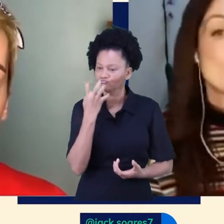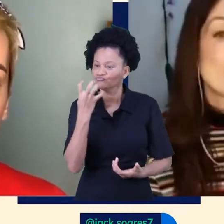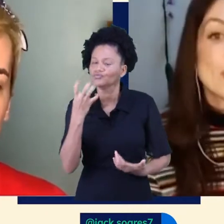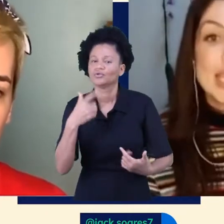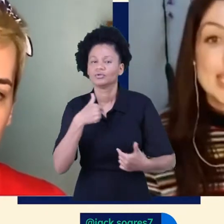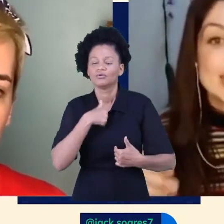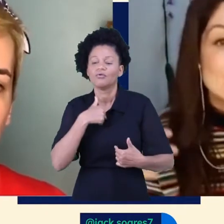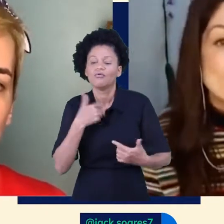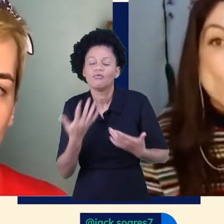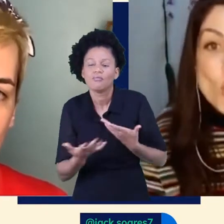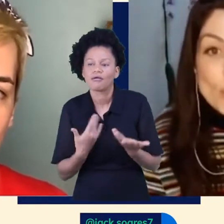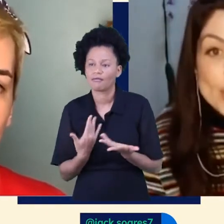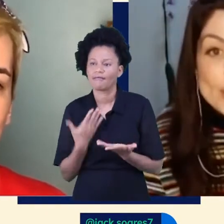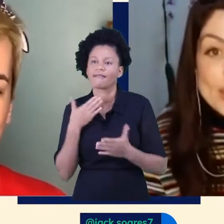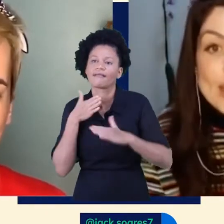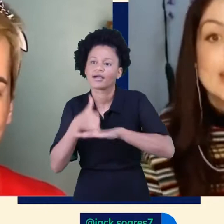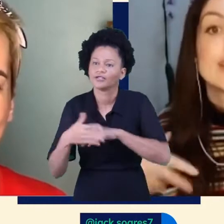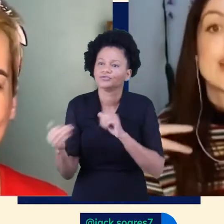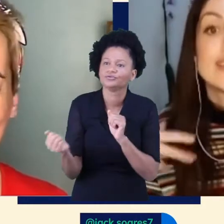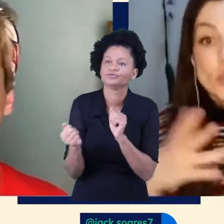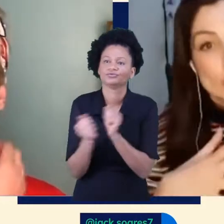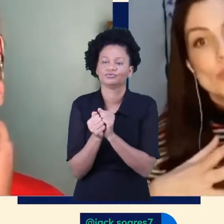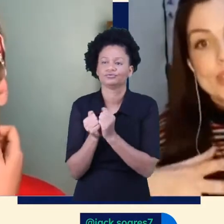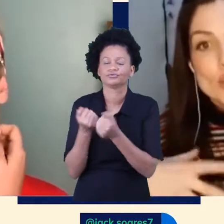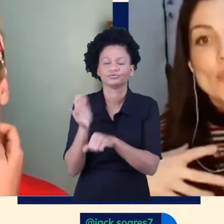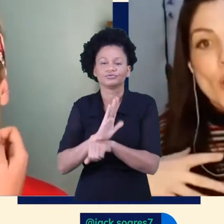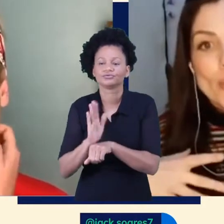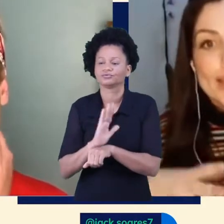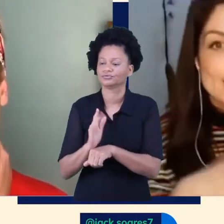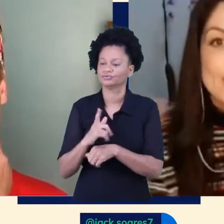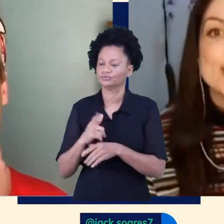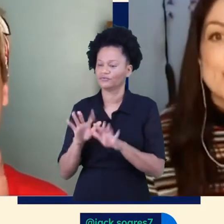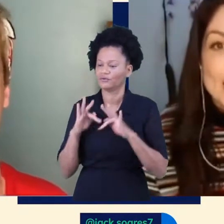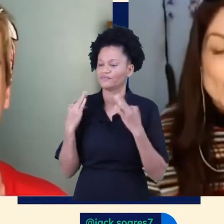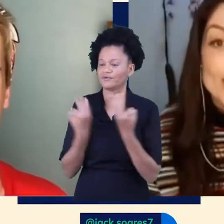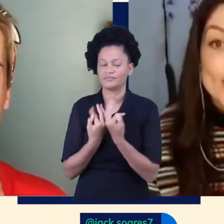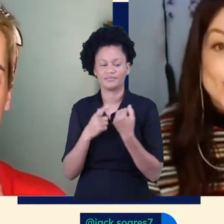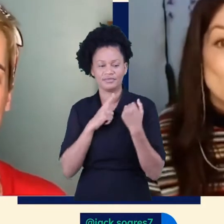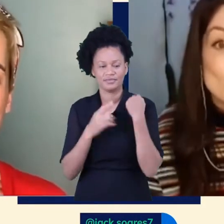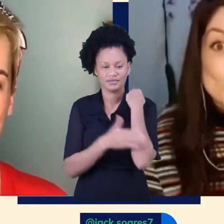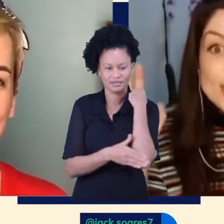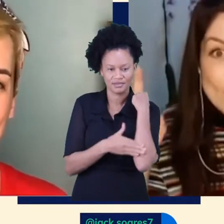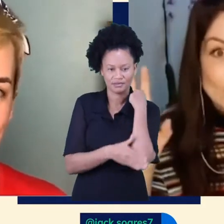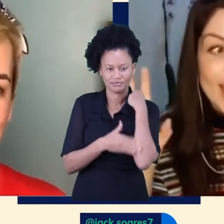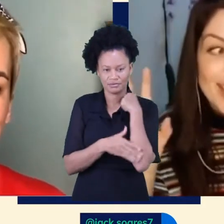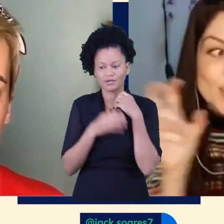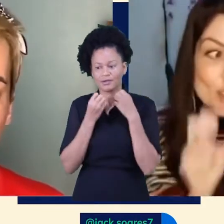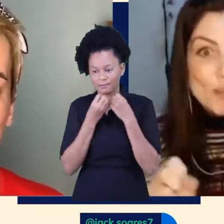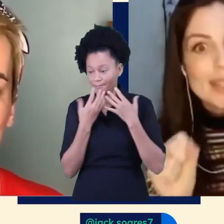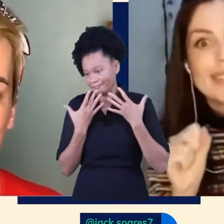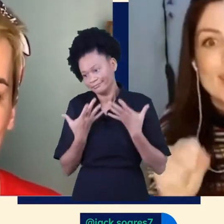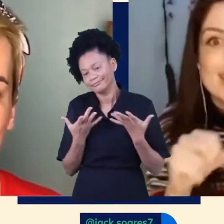construir uma família, ter ciúmes. Né? Não que ciúme seja bom, mas faz parte da nossa construção, né? A gente aprendeu assim,